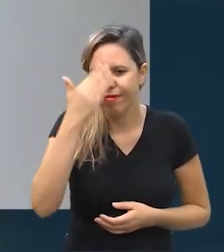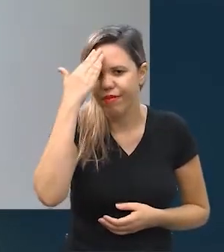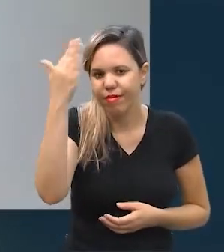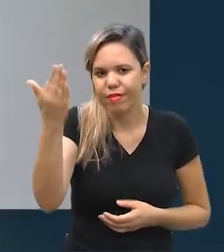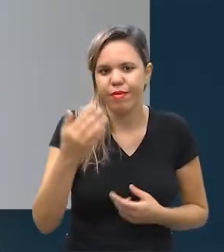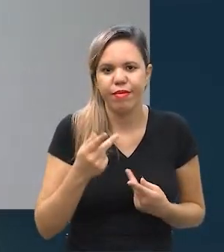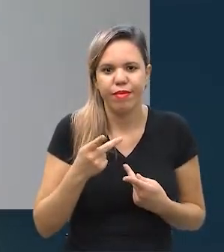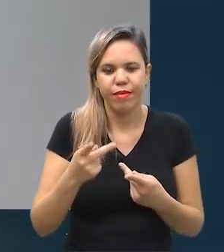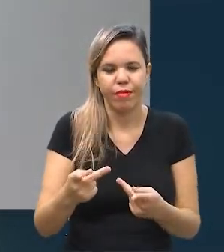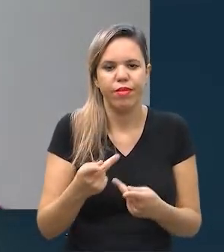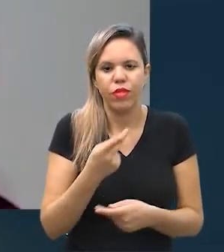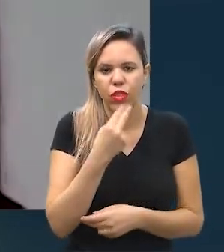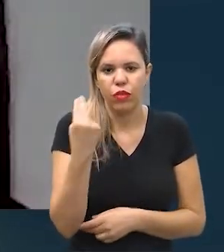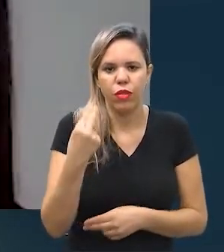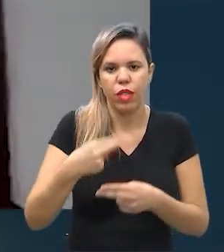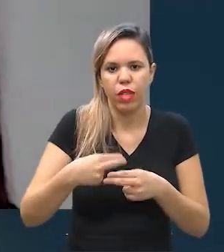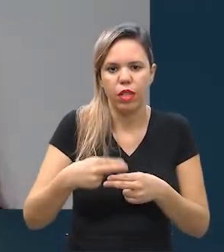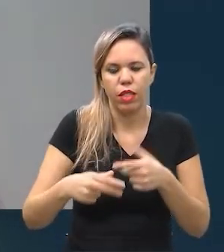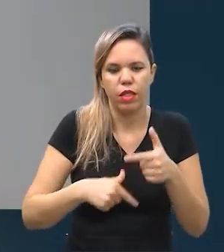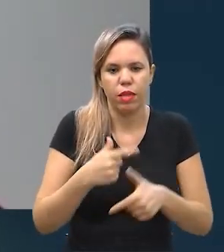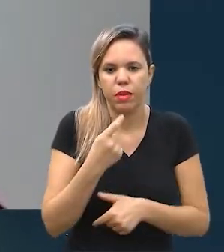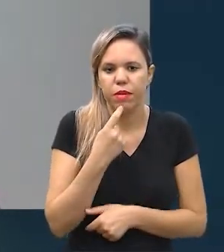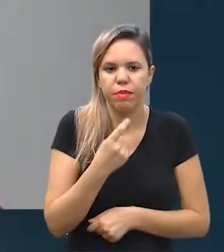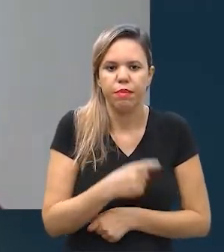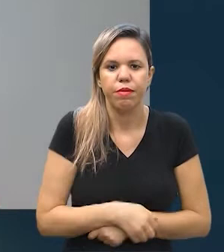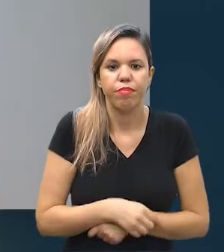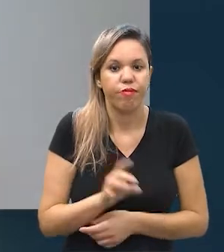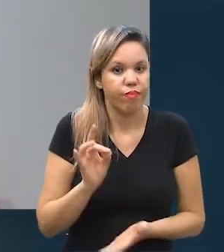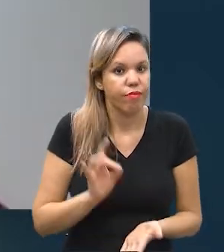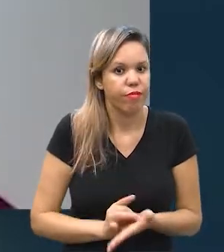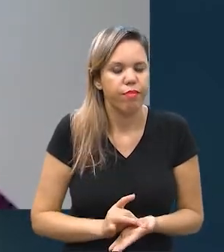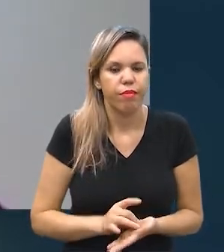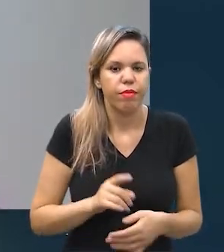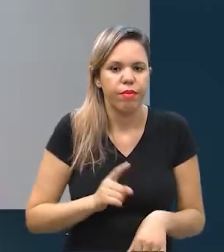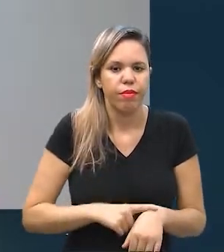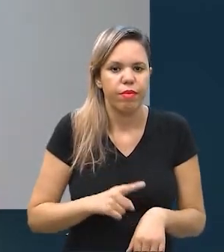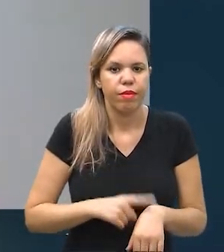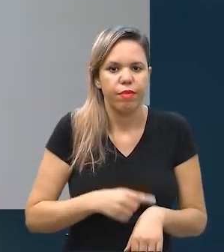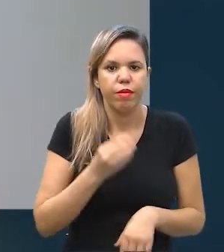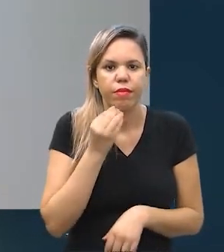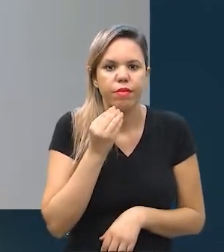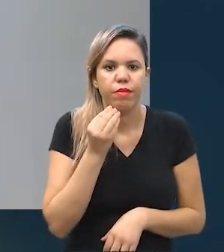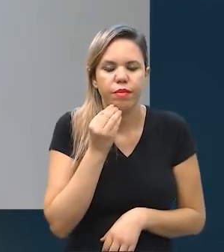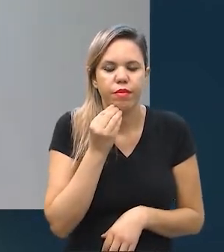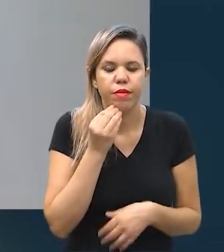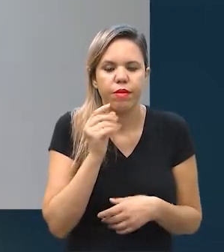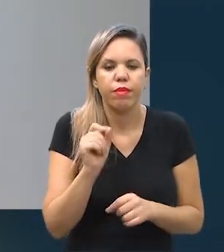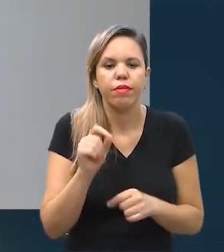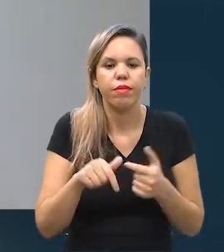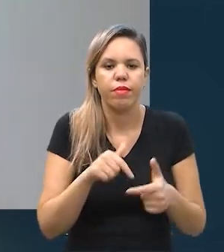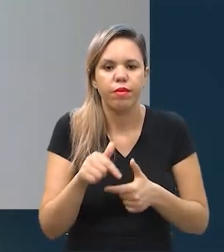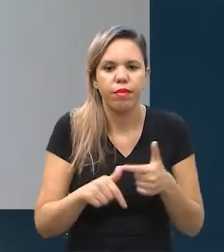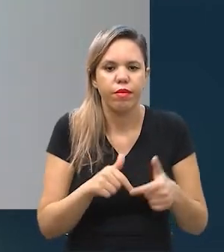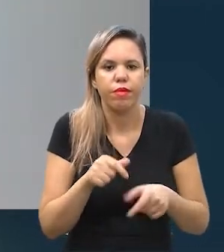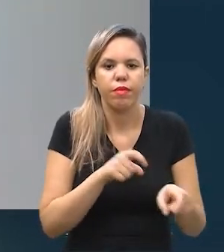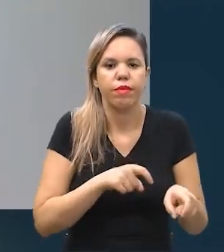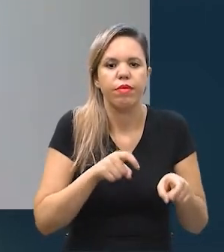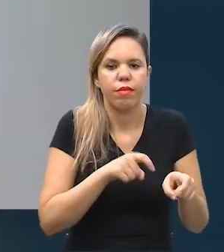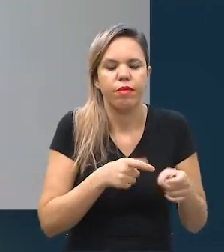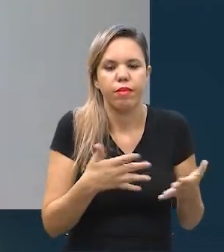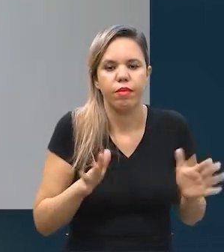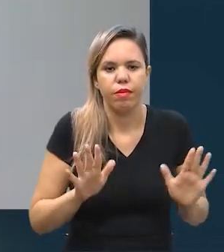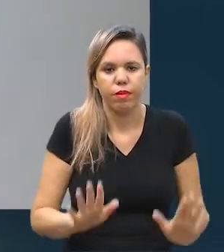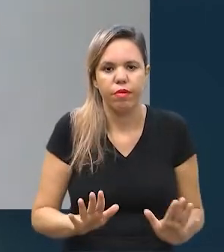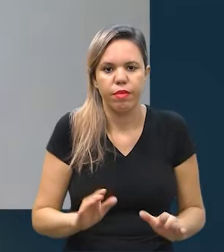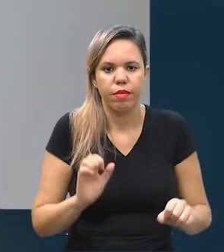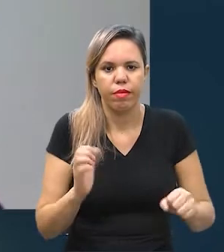pelo convite, falo em nome do Sebrae Campinas. Realmente é um momento de oportunidade, né, para quem trabalha no meio rural,